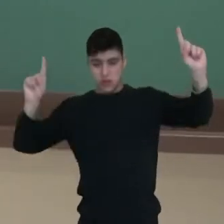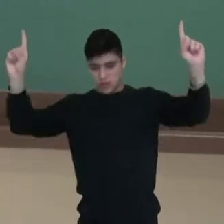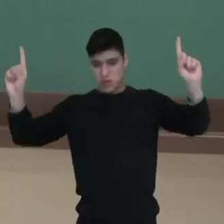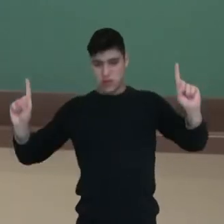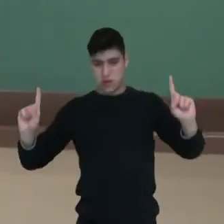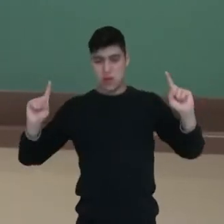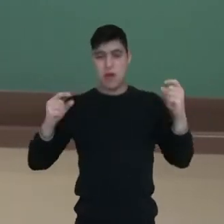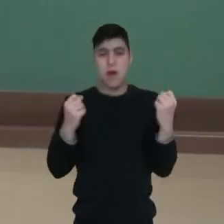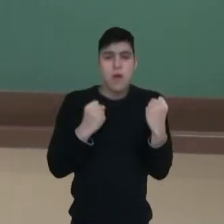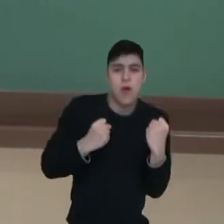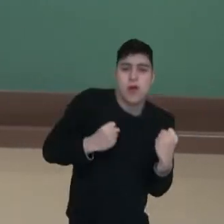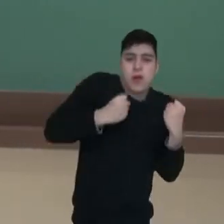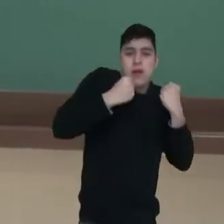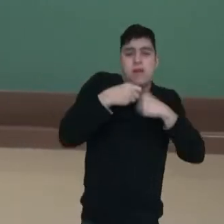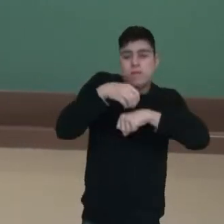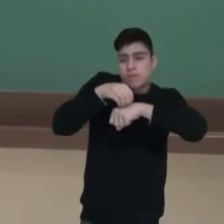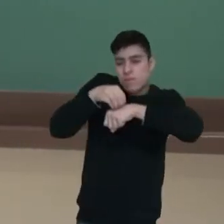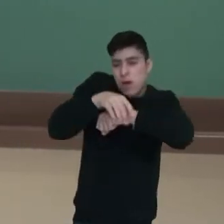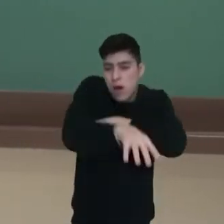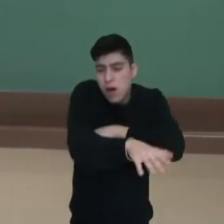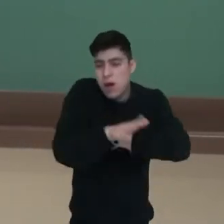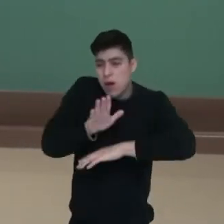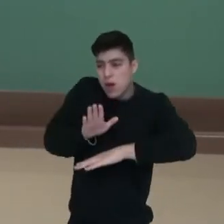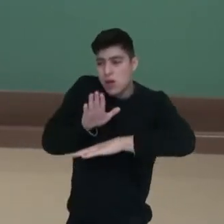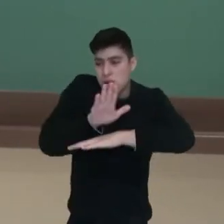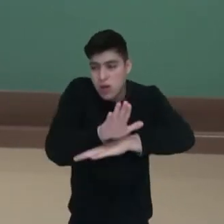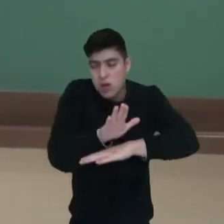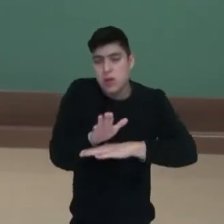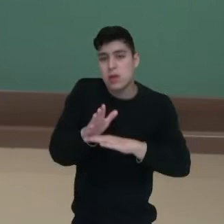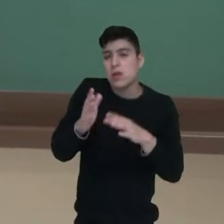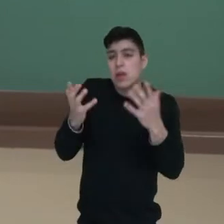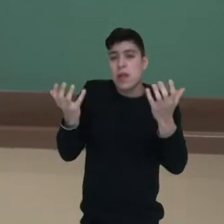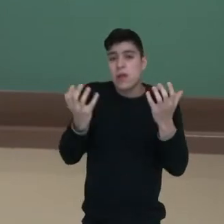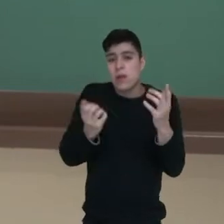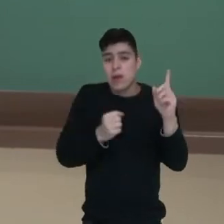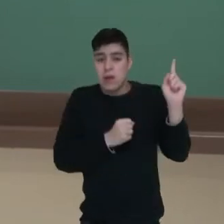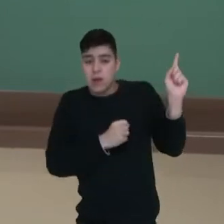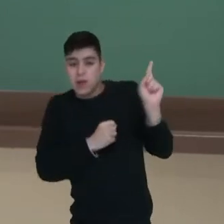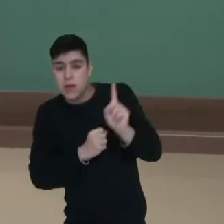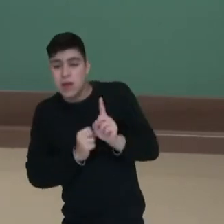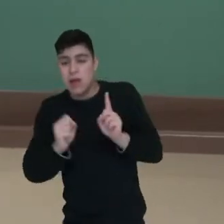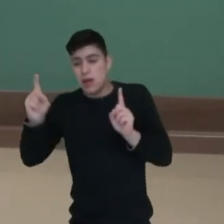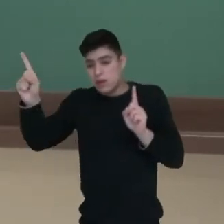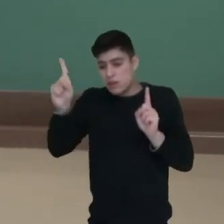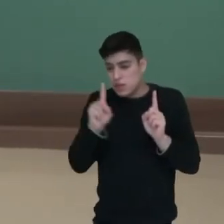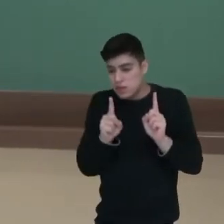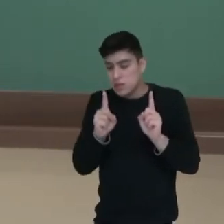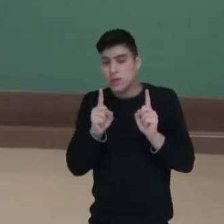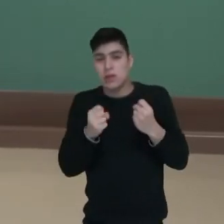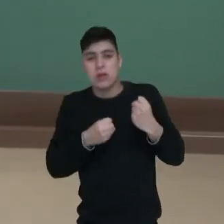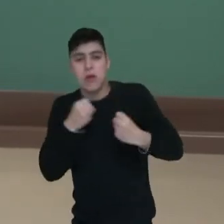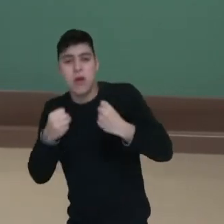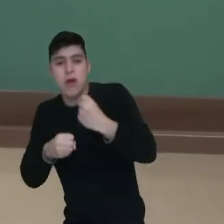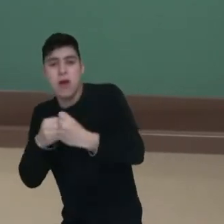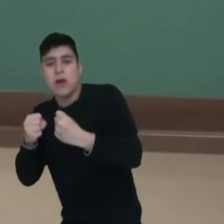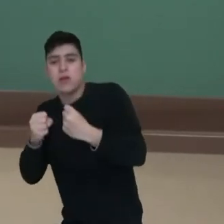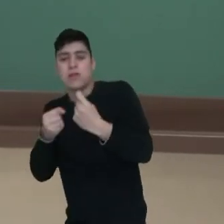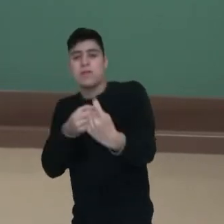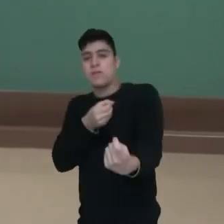a articulação ali de jogo. Olha, eu quero dois aqui na frente, né? Corre